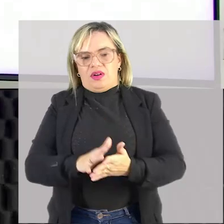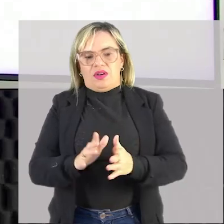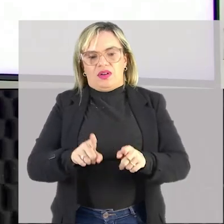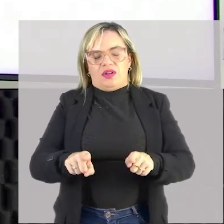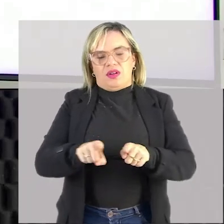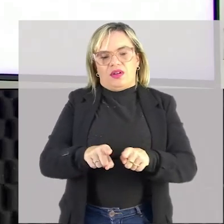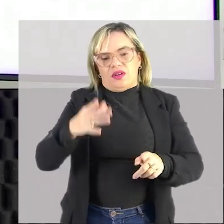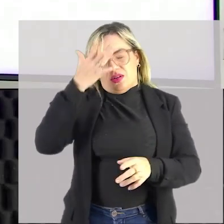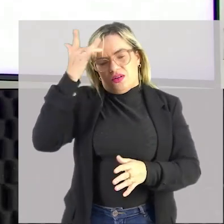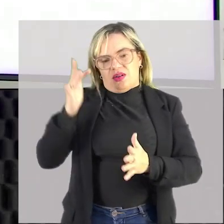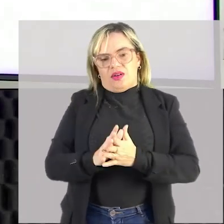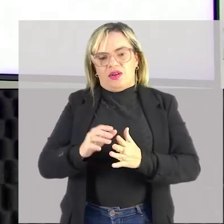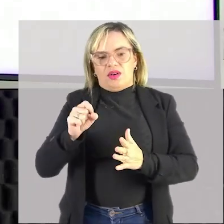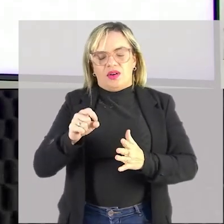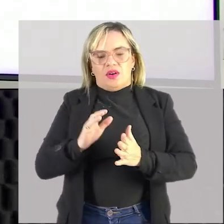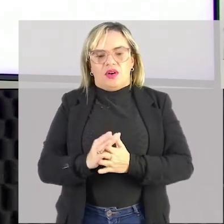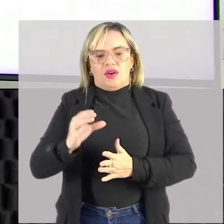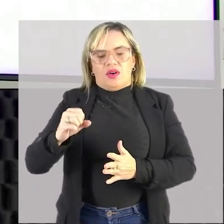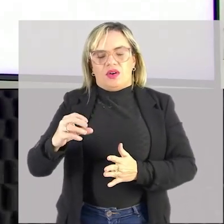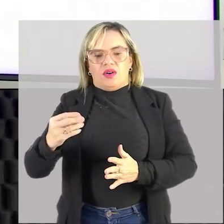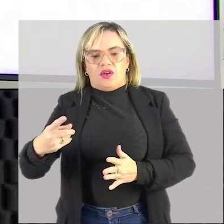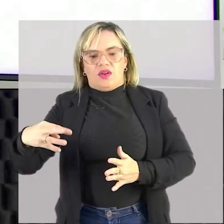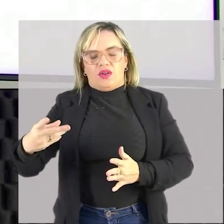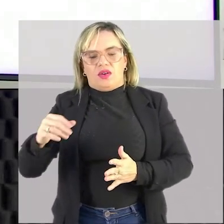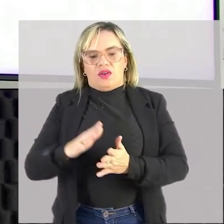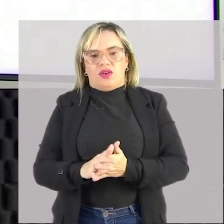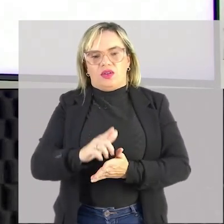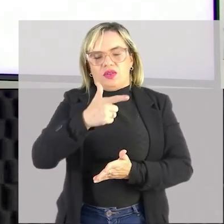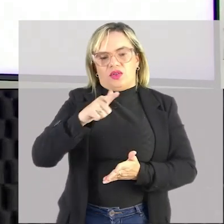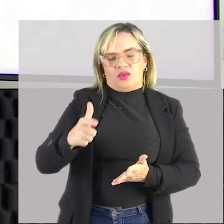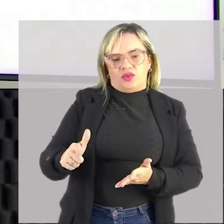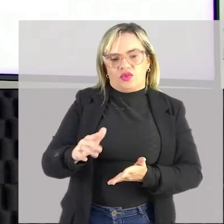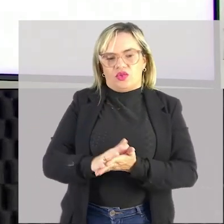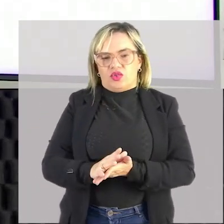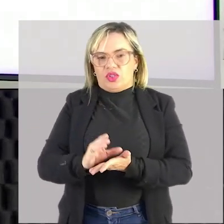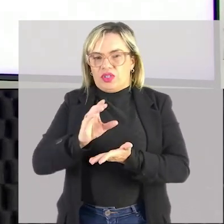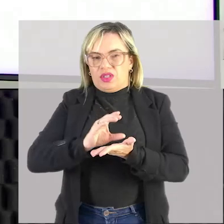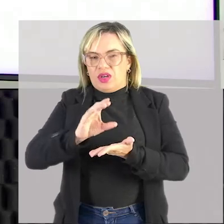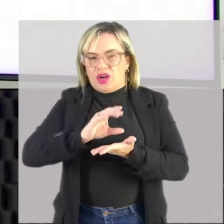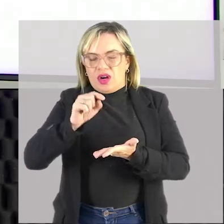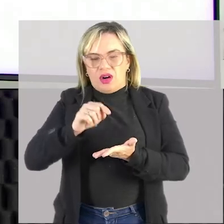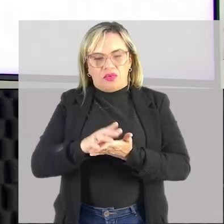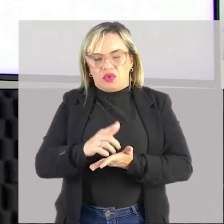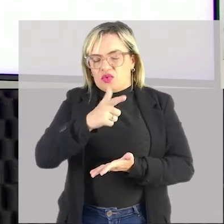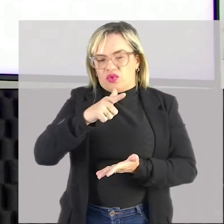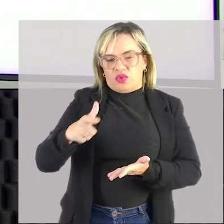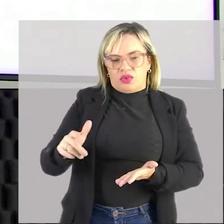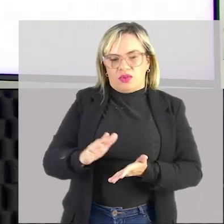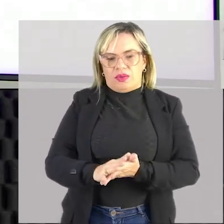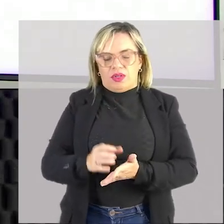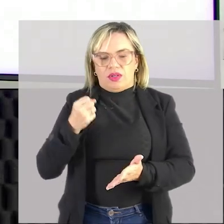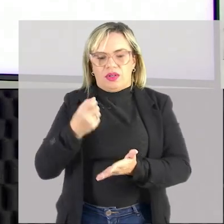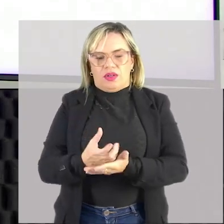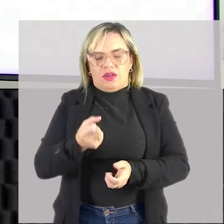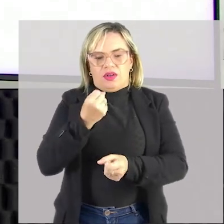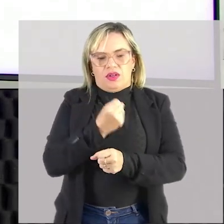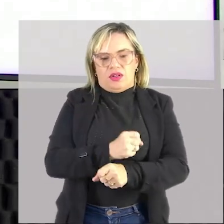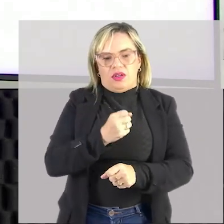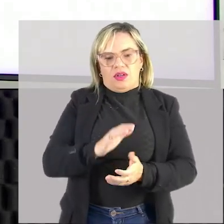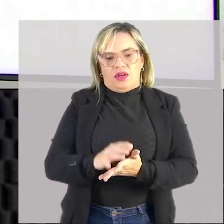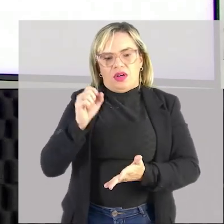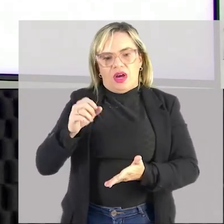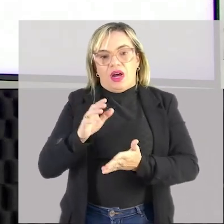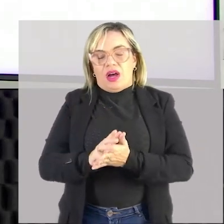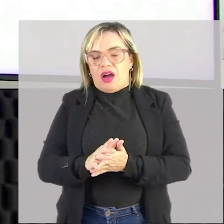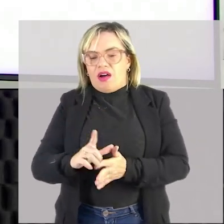principalmente no Maranhão, que não tinham recursos financeiros suficientes para comprar escravizados. Então, como eu não tenho dinheiro para comprar escravizado, opa, pera, tem um índio bem aqui, que